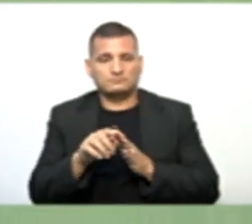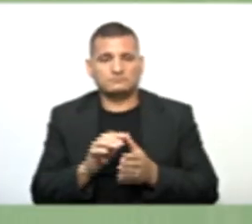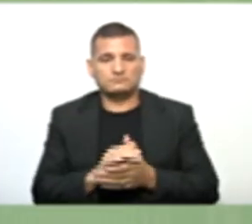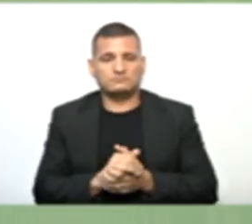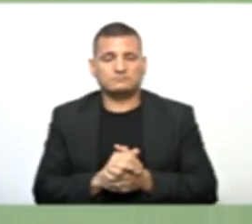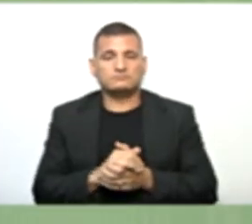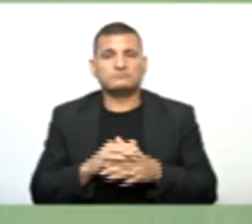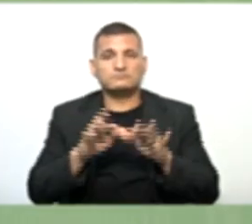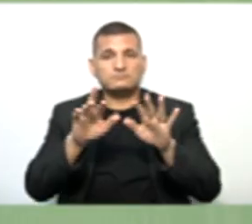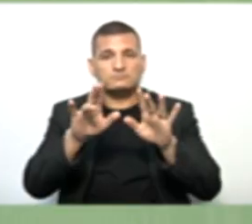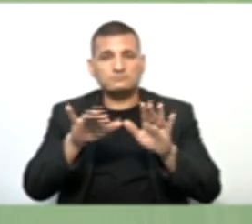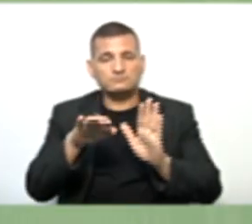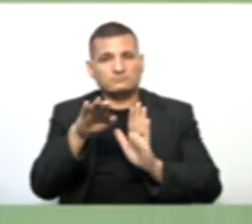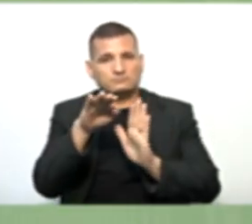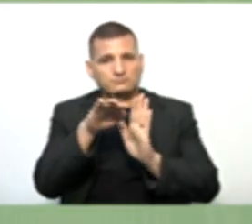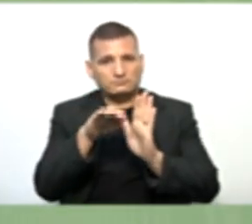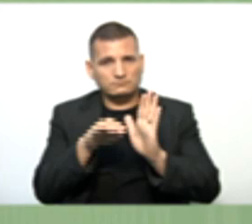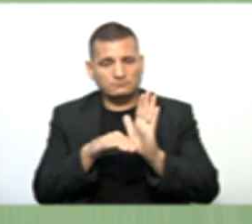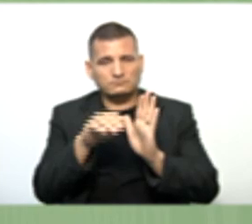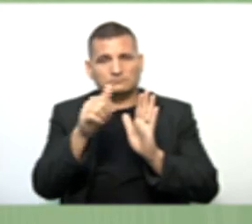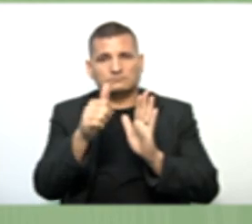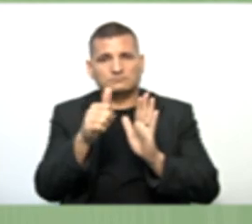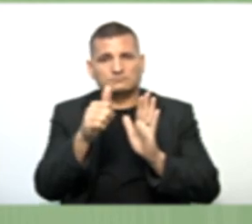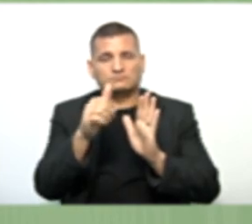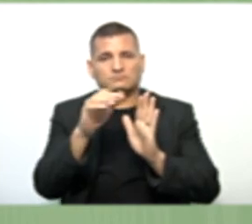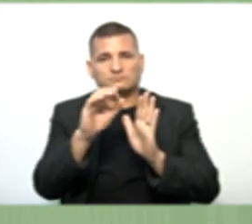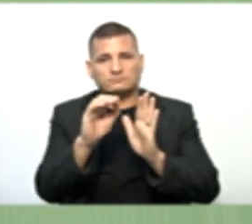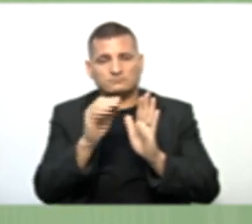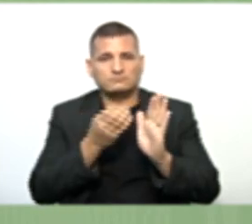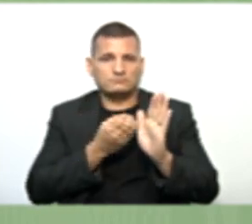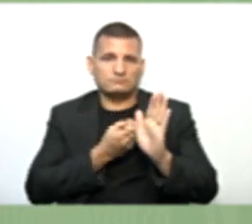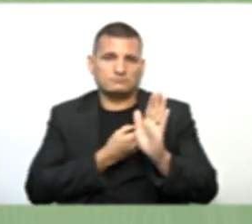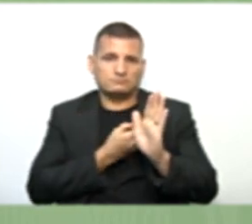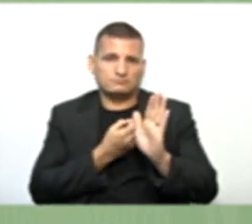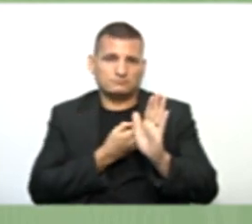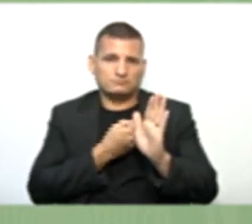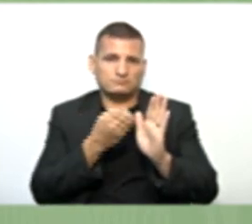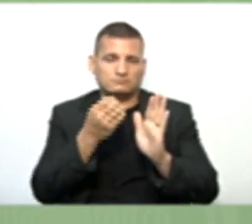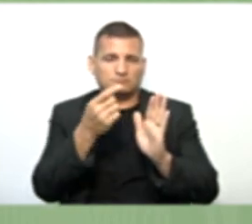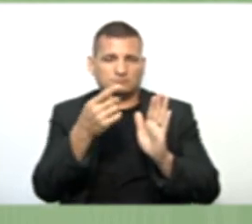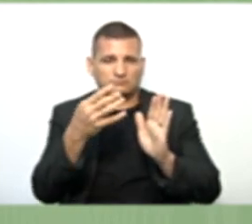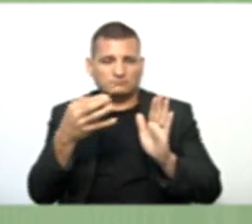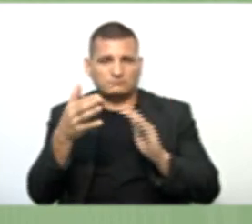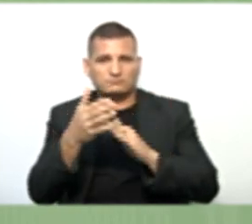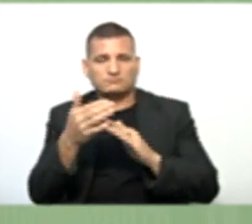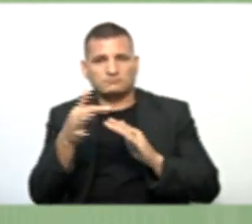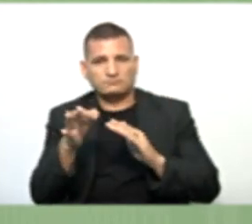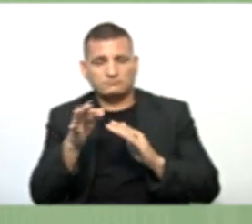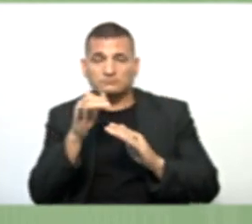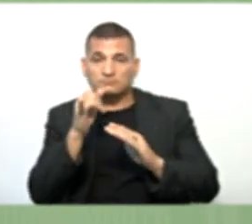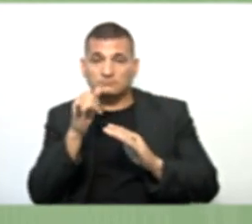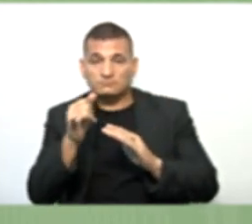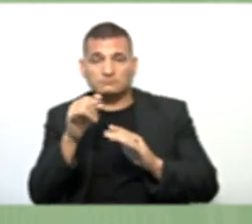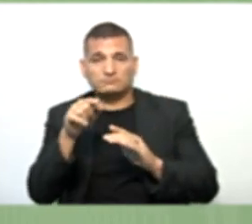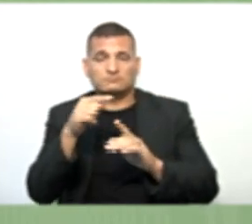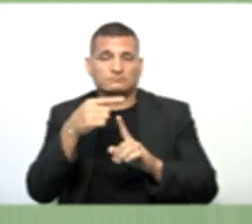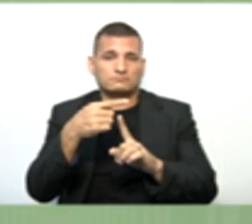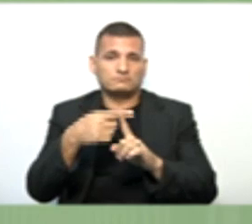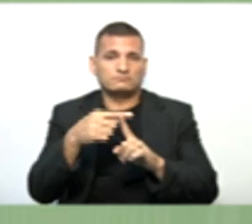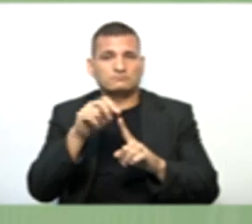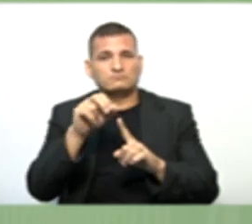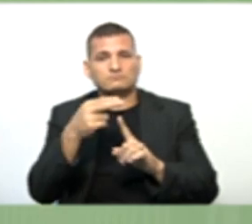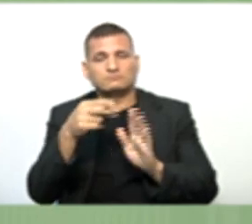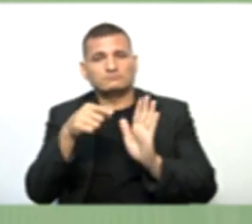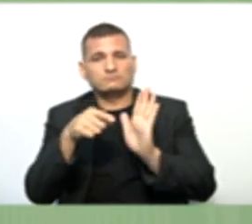Escreva um programa que leia 10 números e informe para cada um dos números se ele é positivo ou negativo. Professor Eduardo,